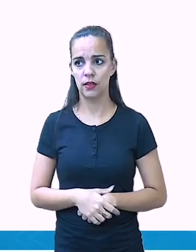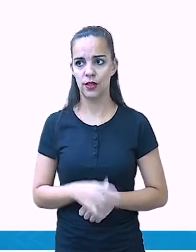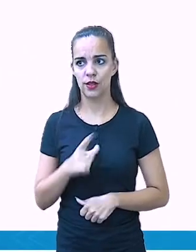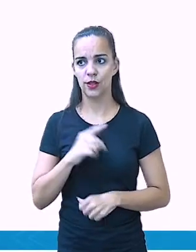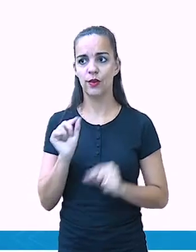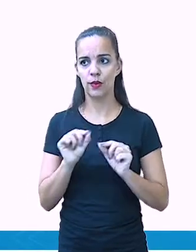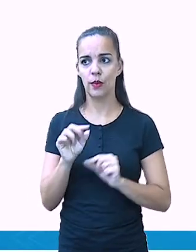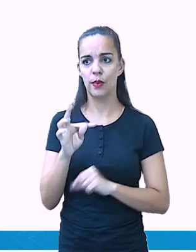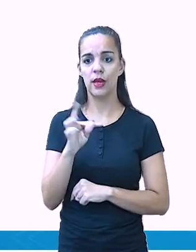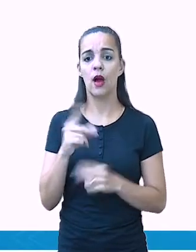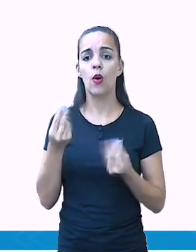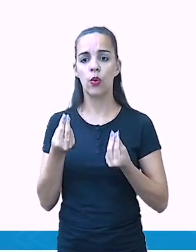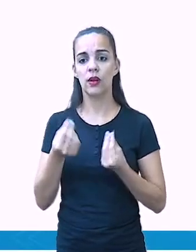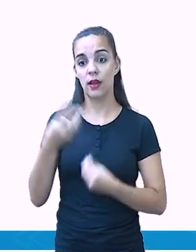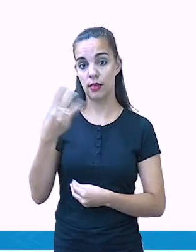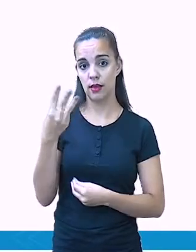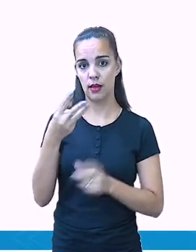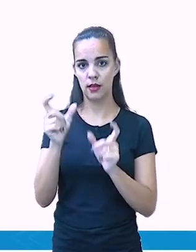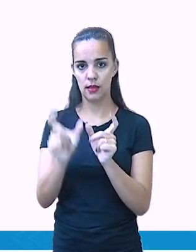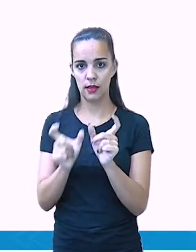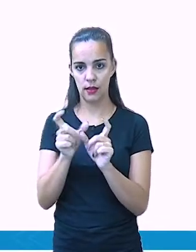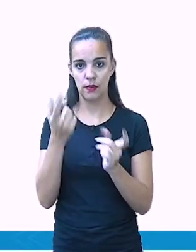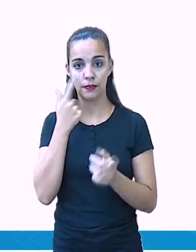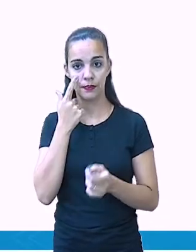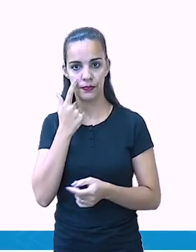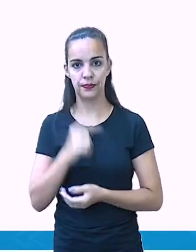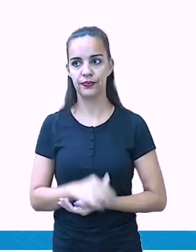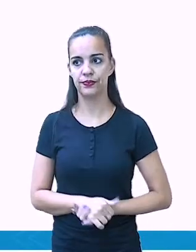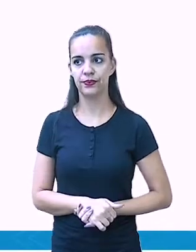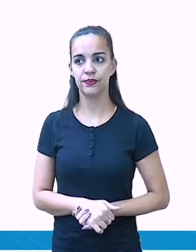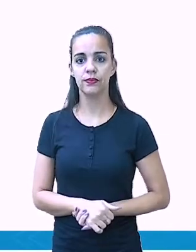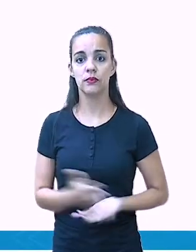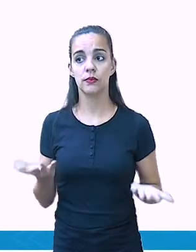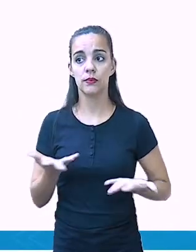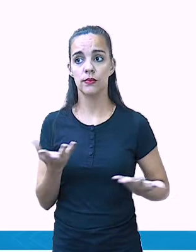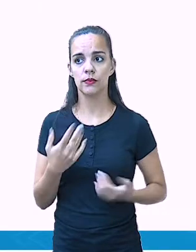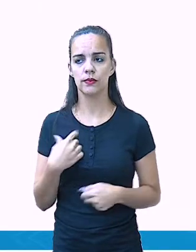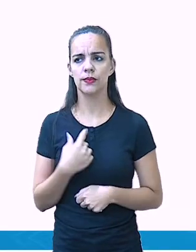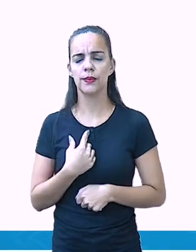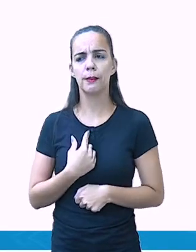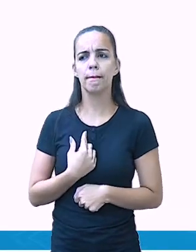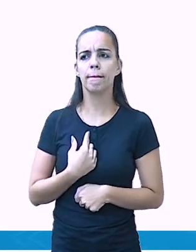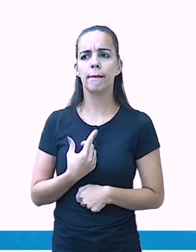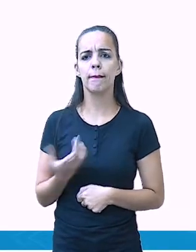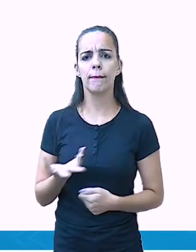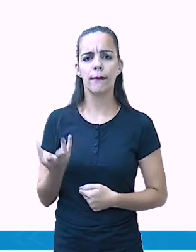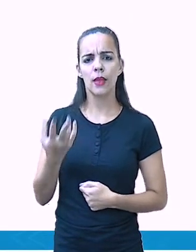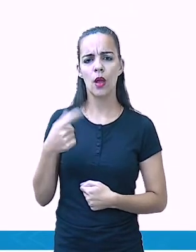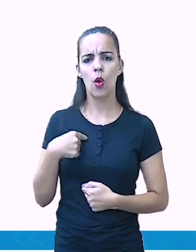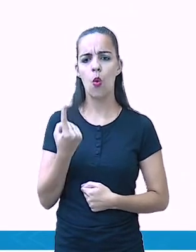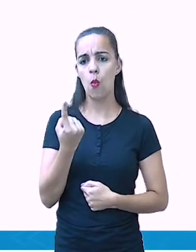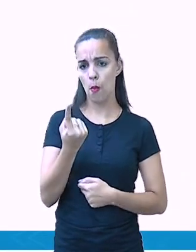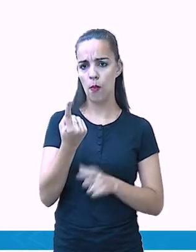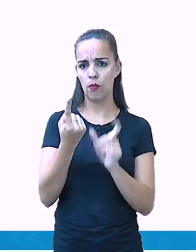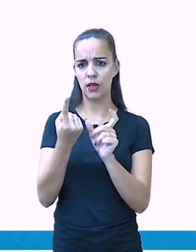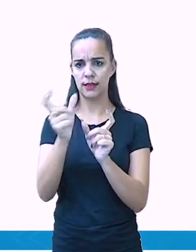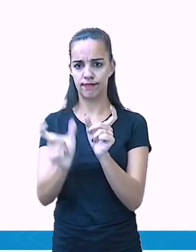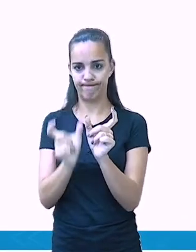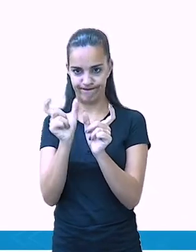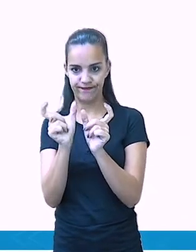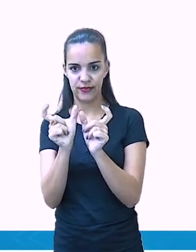É isso que a gente vai aprender agora. As palavras monossílabas, o que são?